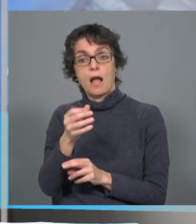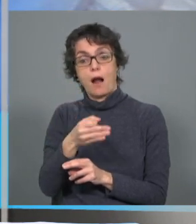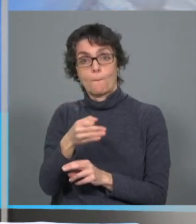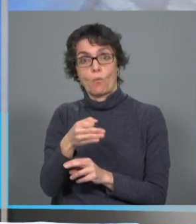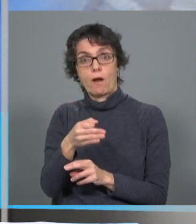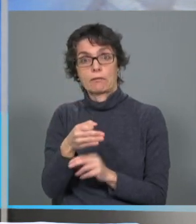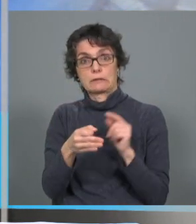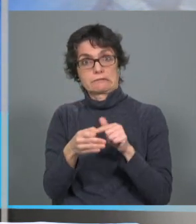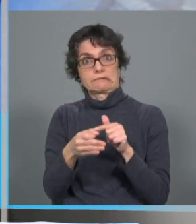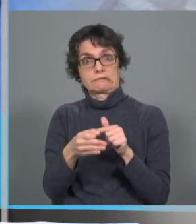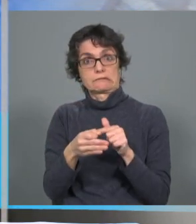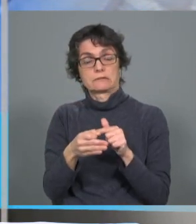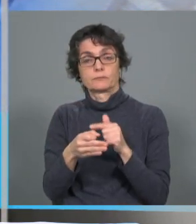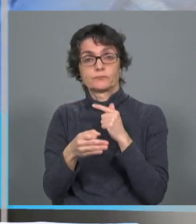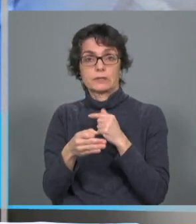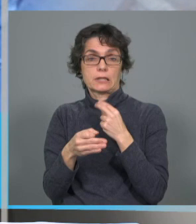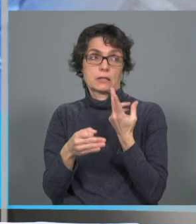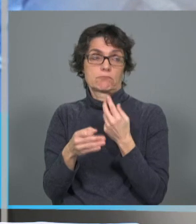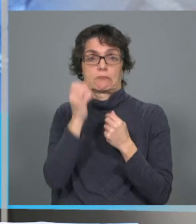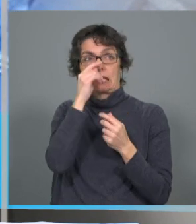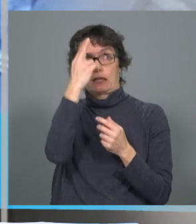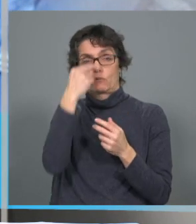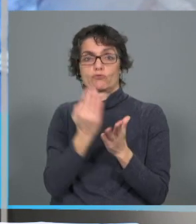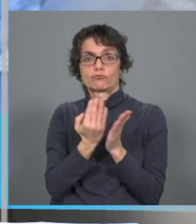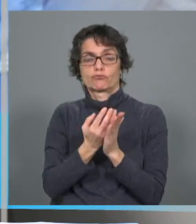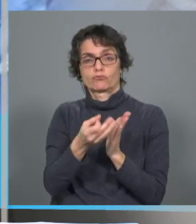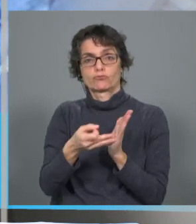era considerada pelos historiadores,